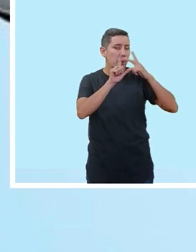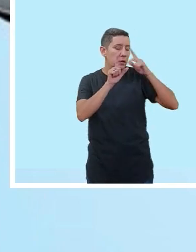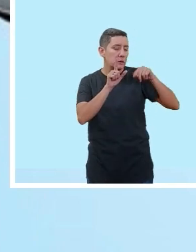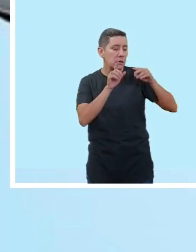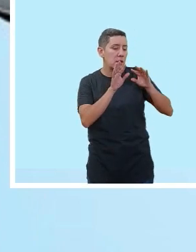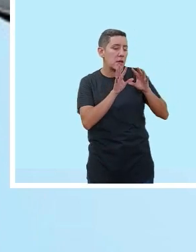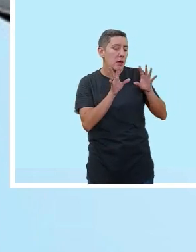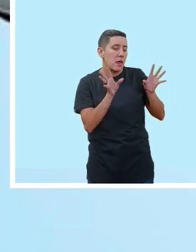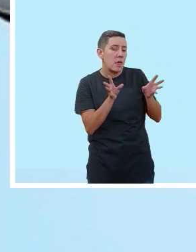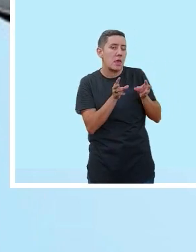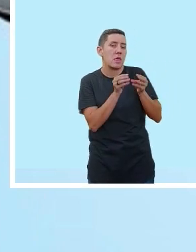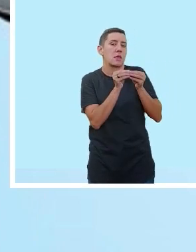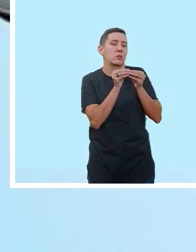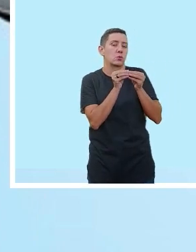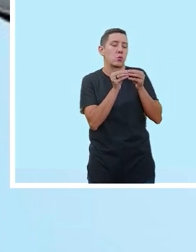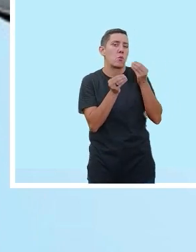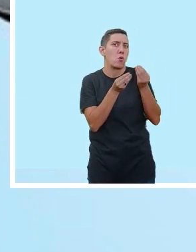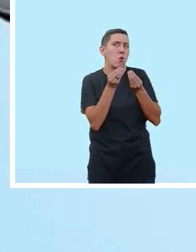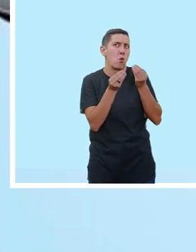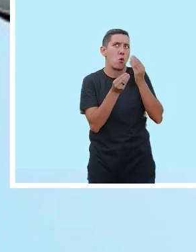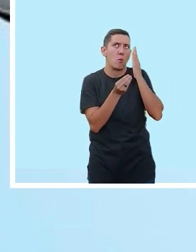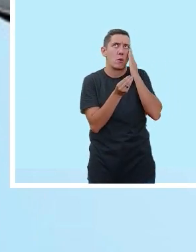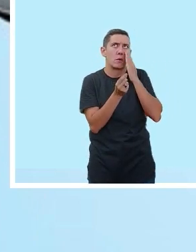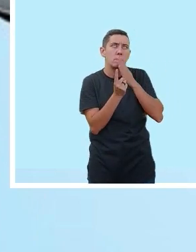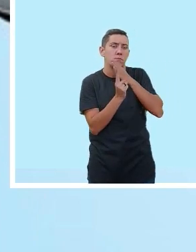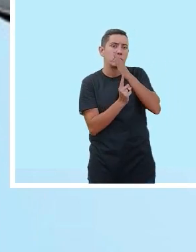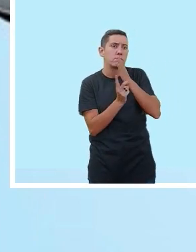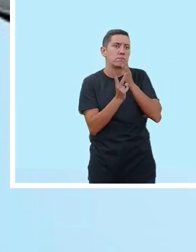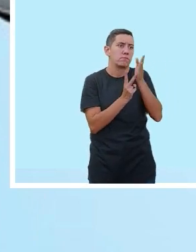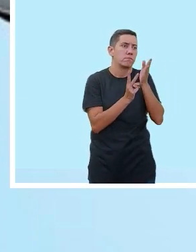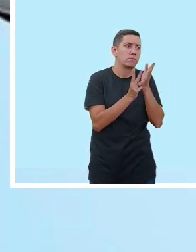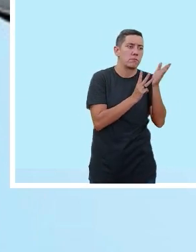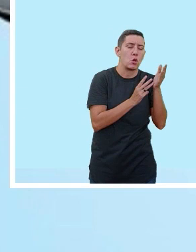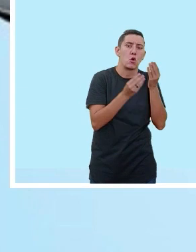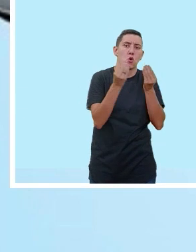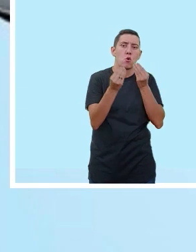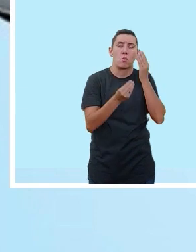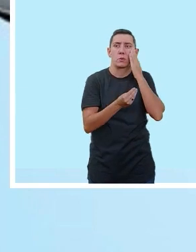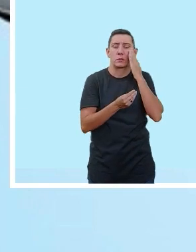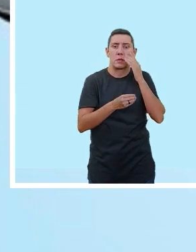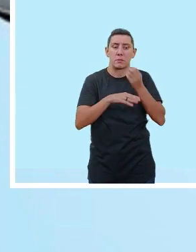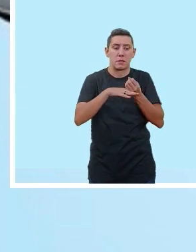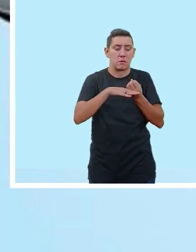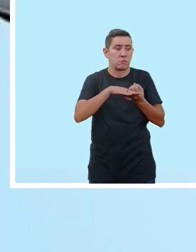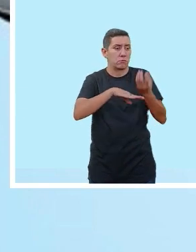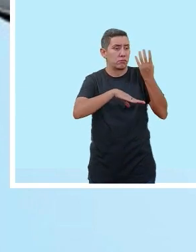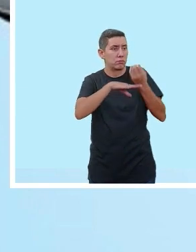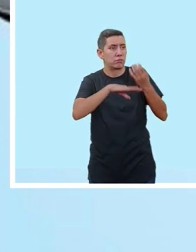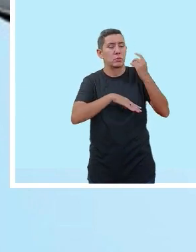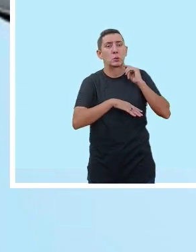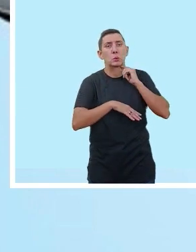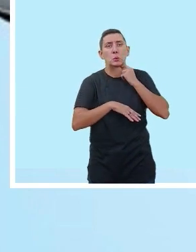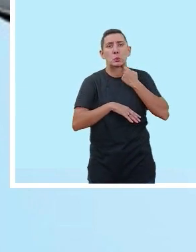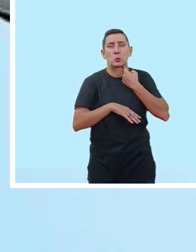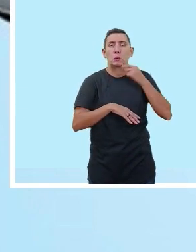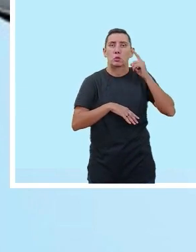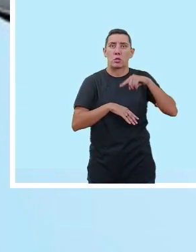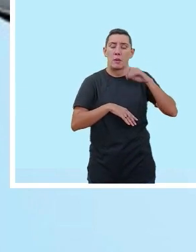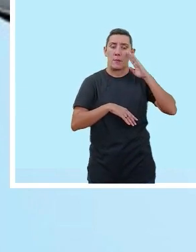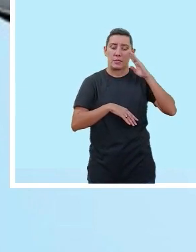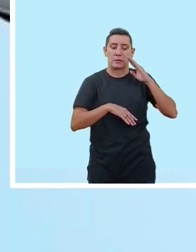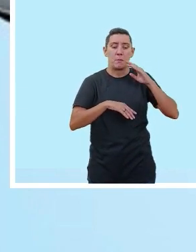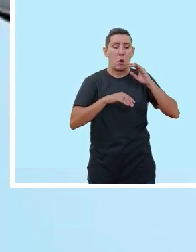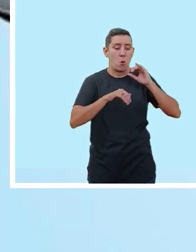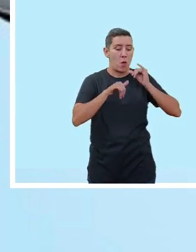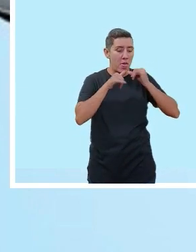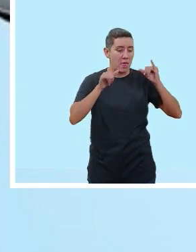as principais fontes de emissão de carbono estão relacionadas com a questão da geração de